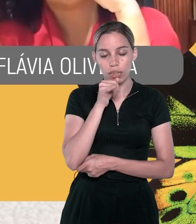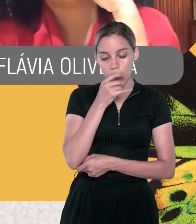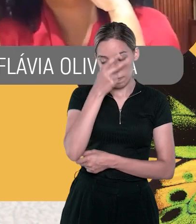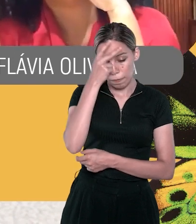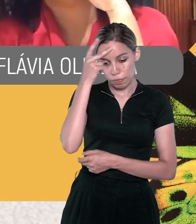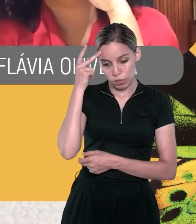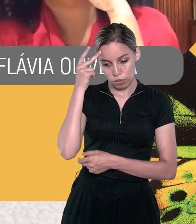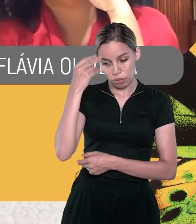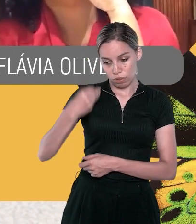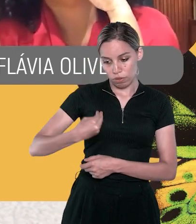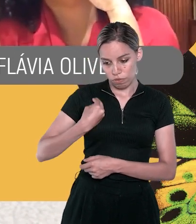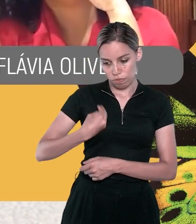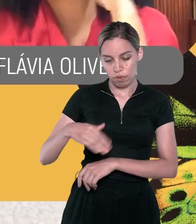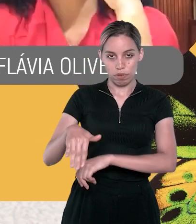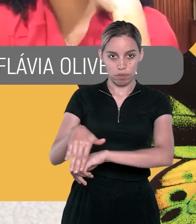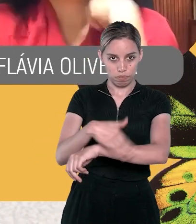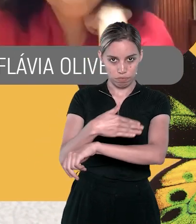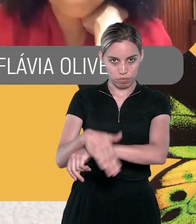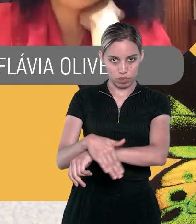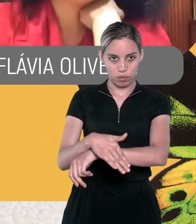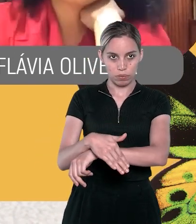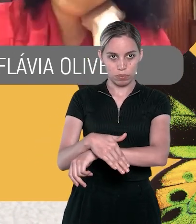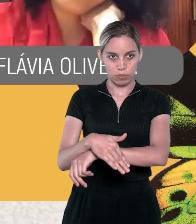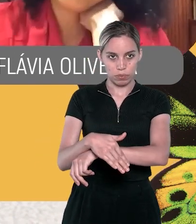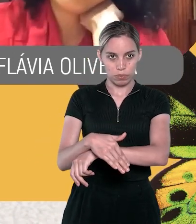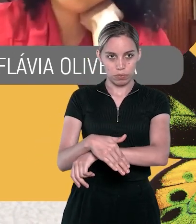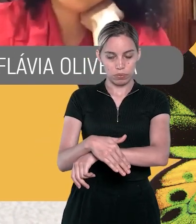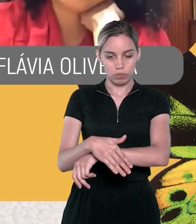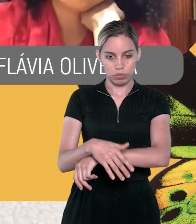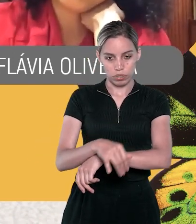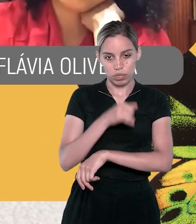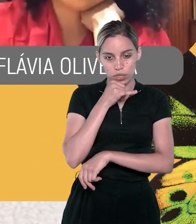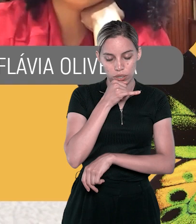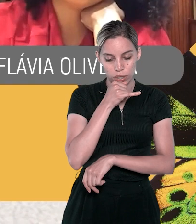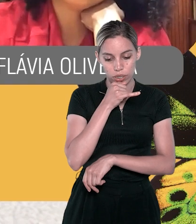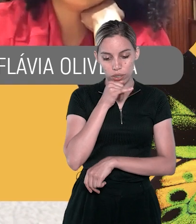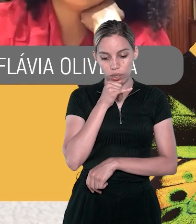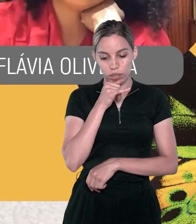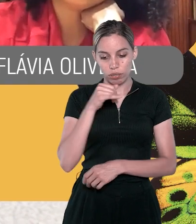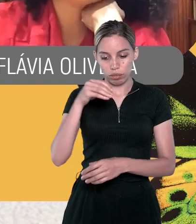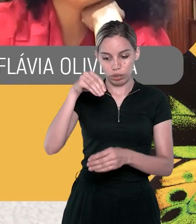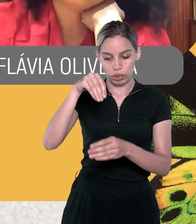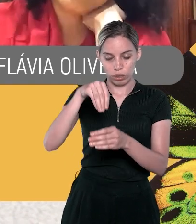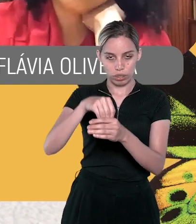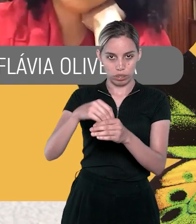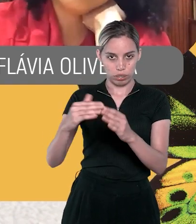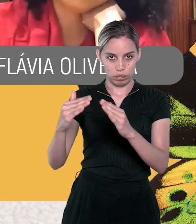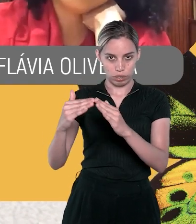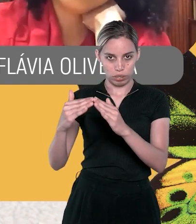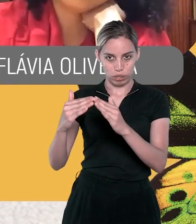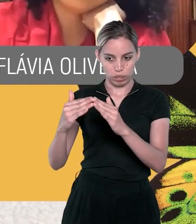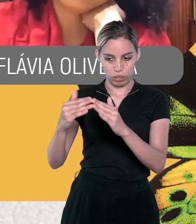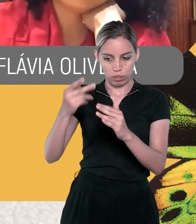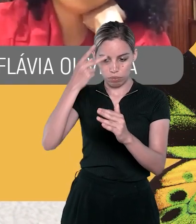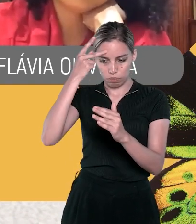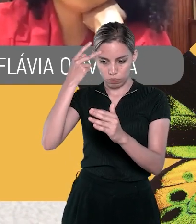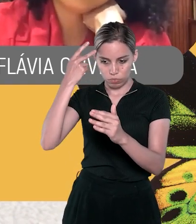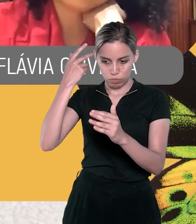dizer, a rua é o lugar onde você pode respirar, porque dentro da casa do branco você é serviçal, quer dizer, né?